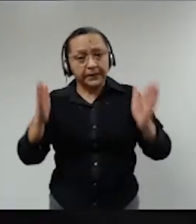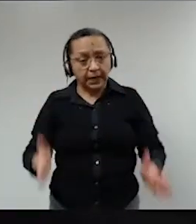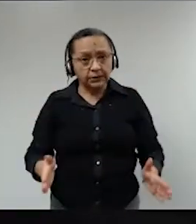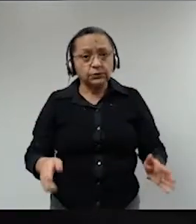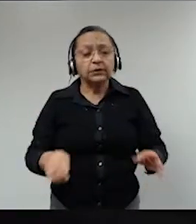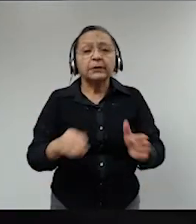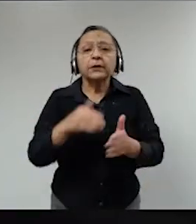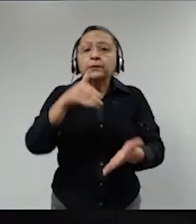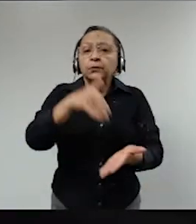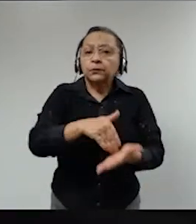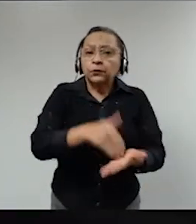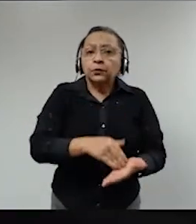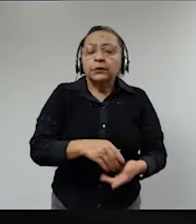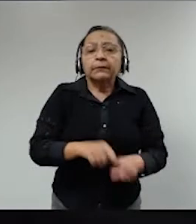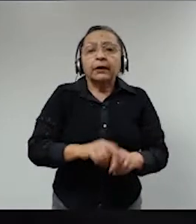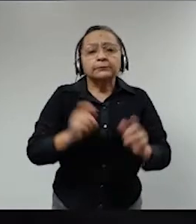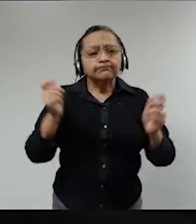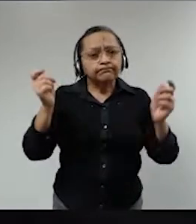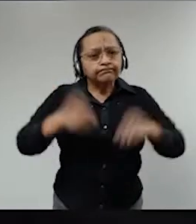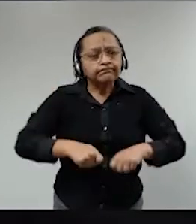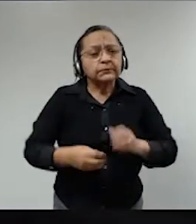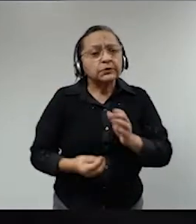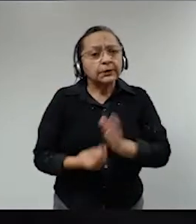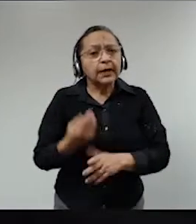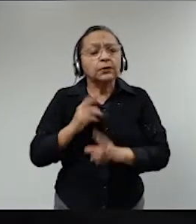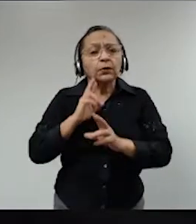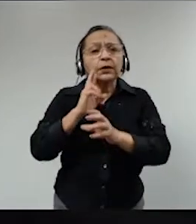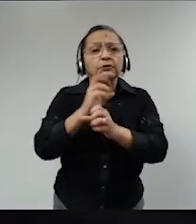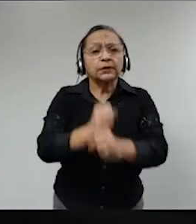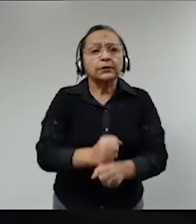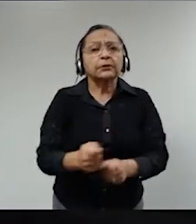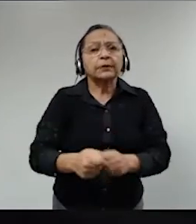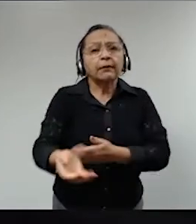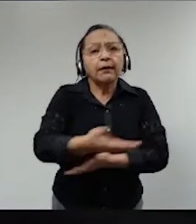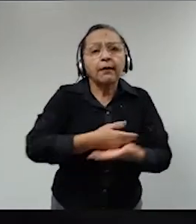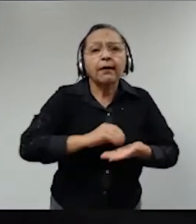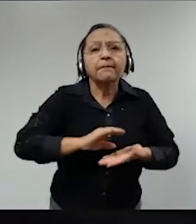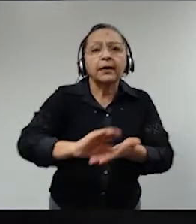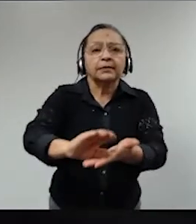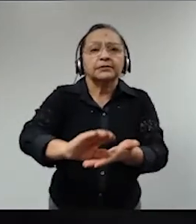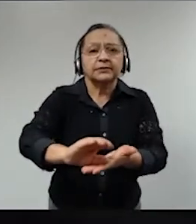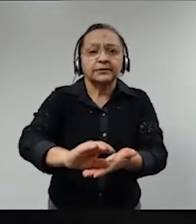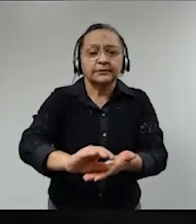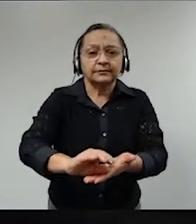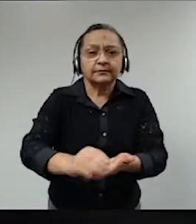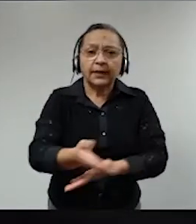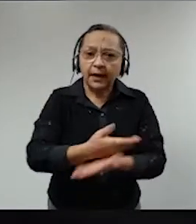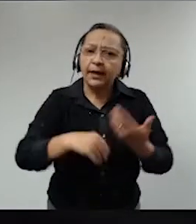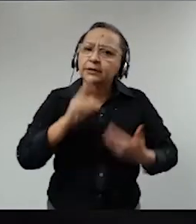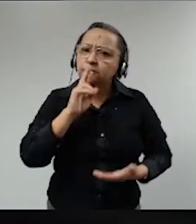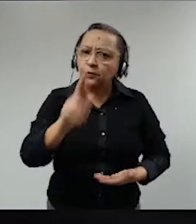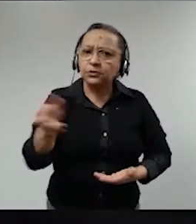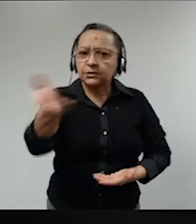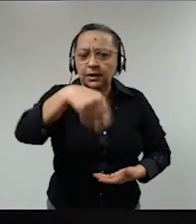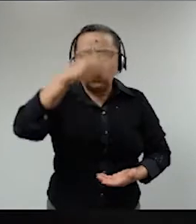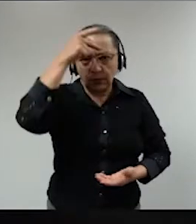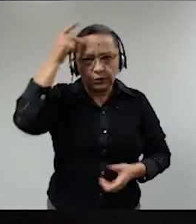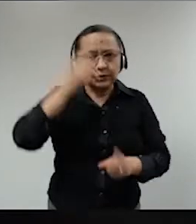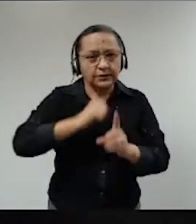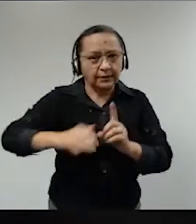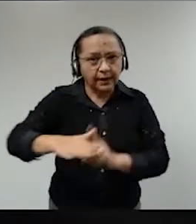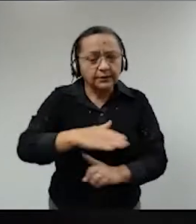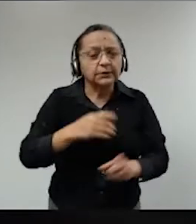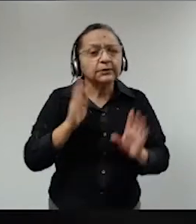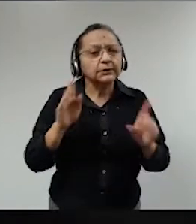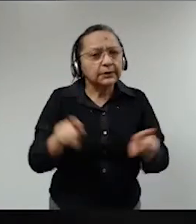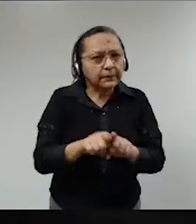mais importante, as eficiências geradas e o repasse ao consumidor. O CAD observou também,